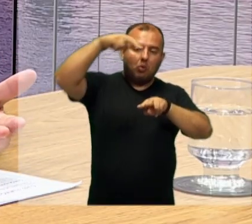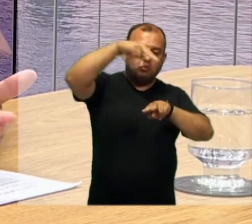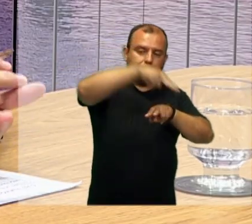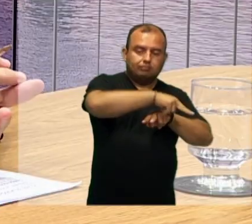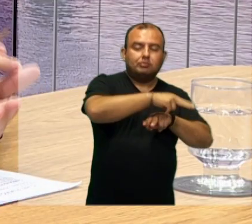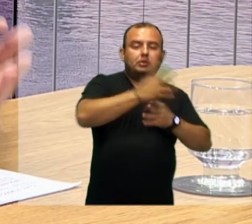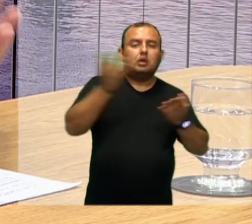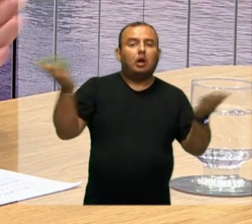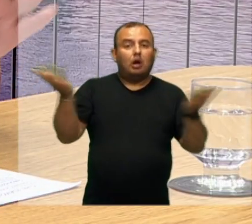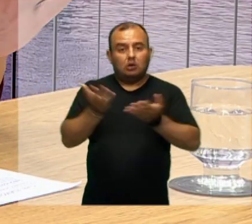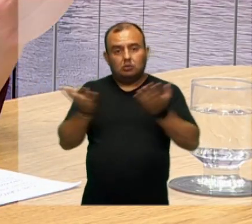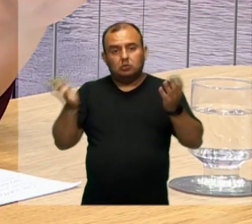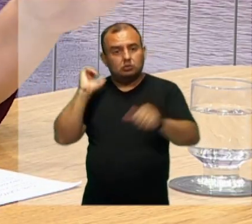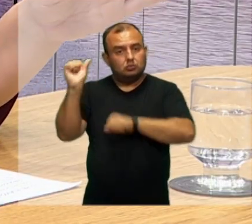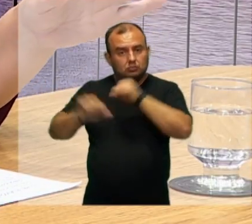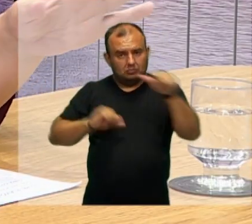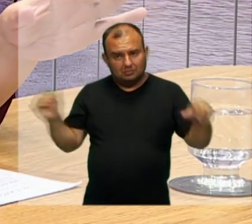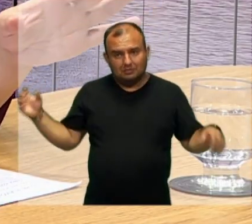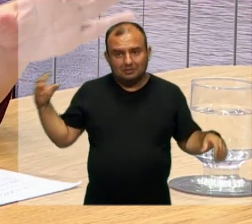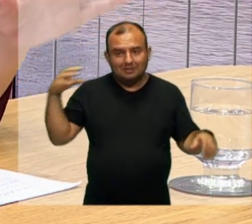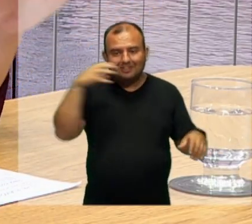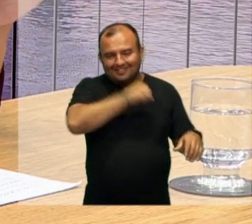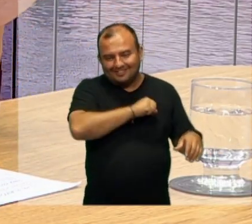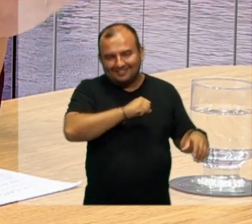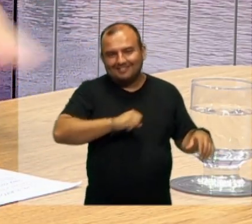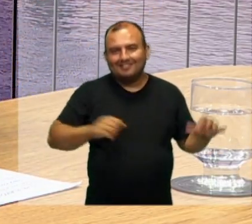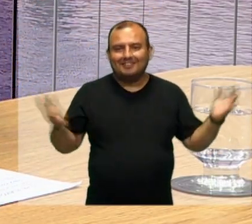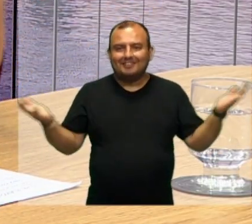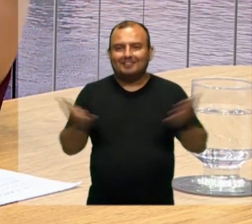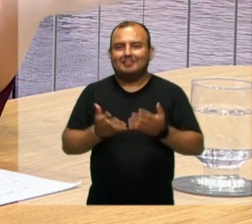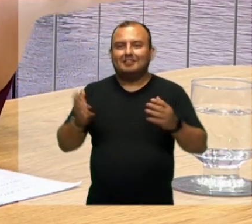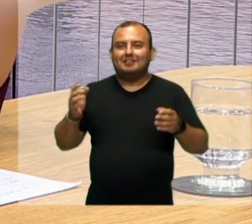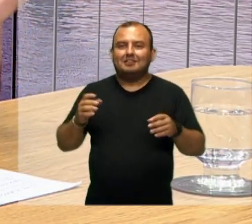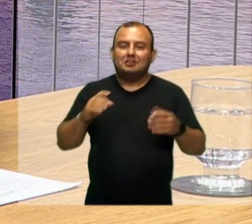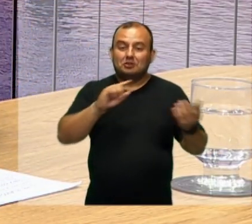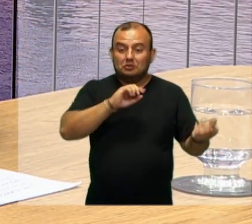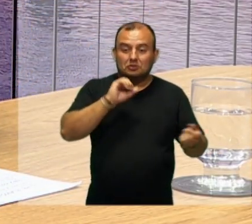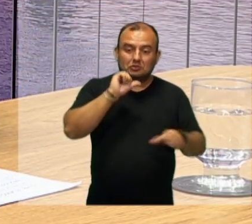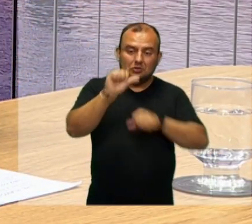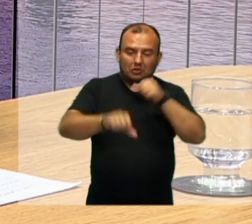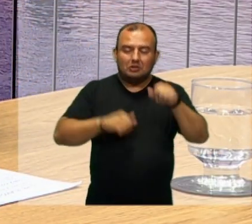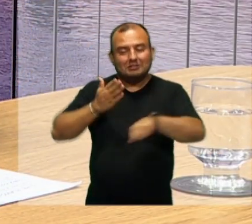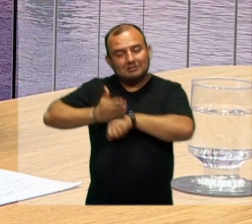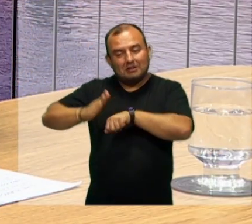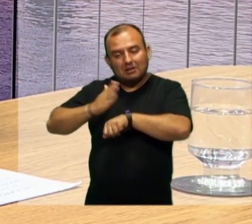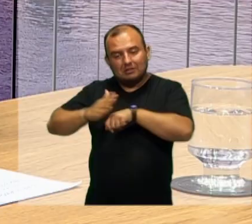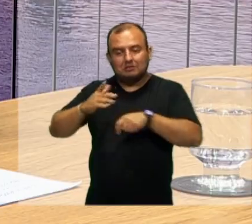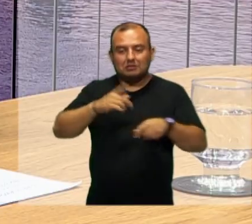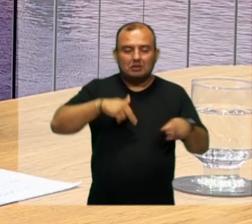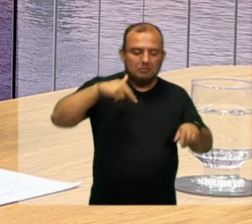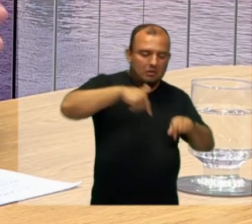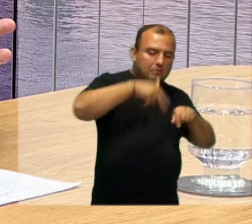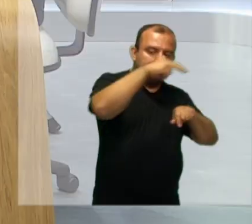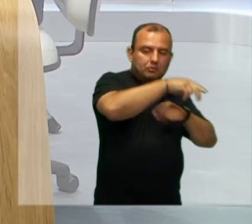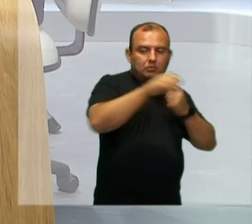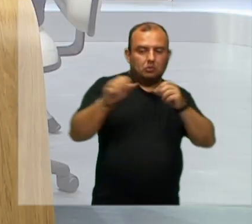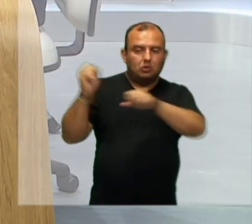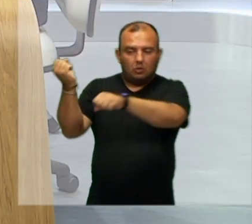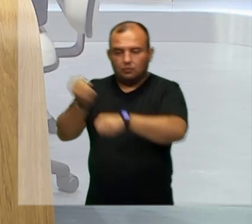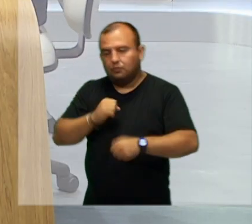Essa mudança meio radical, eu diria, de modalidade se deu em função do